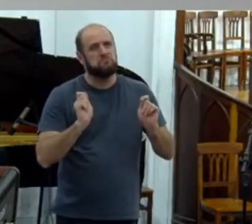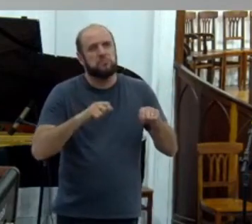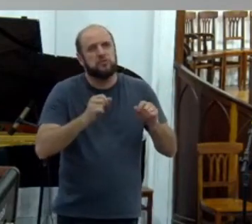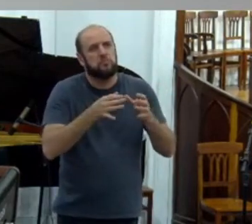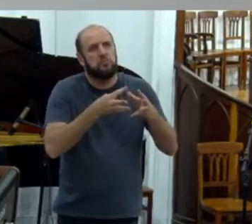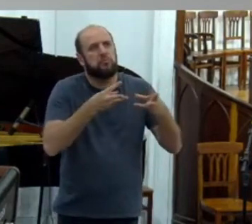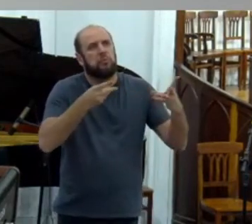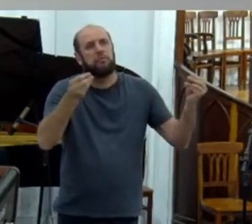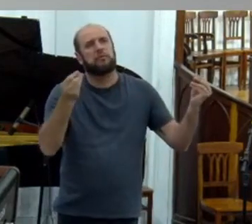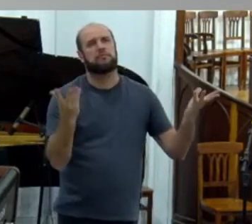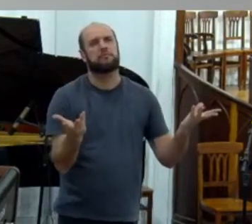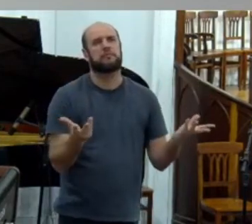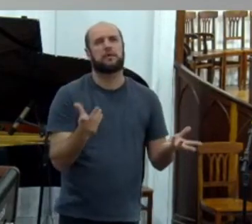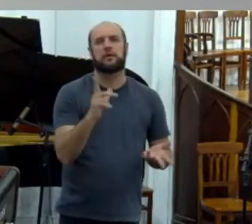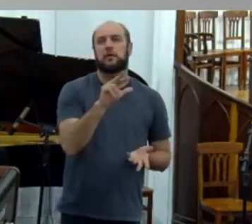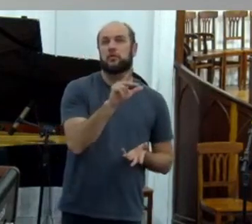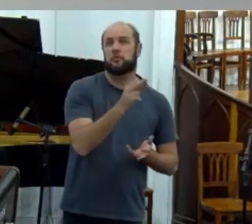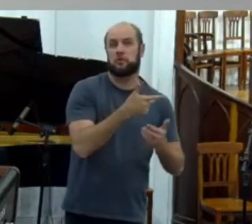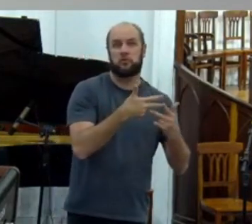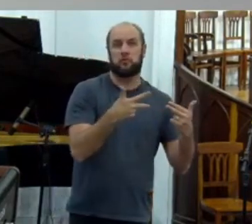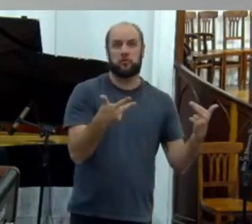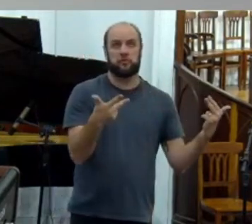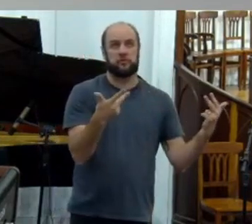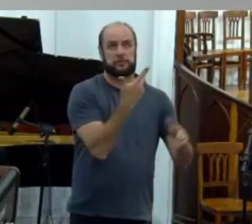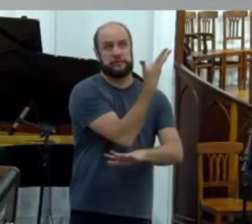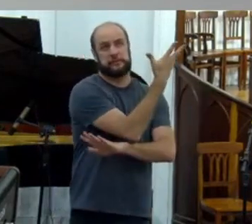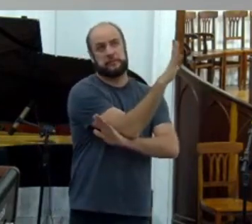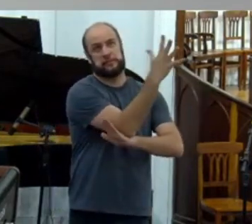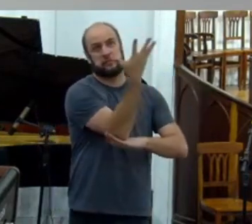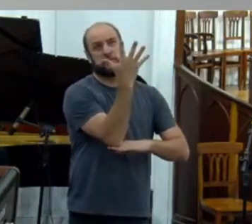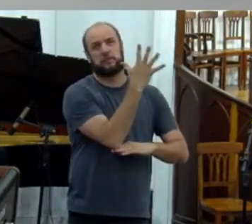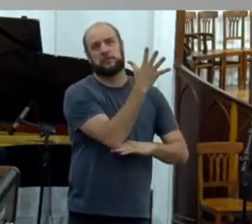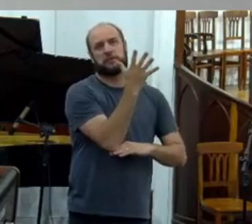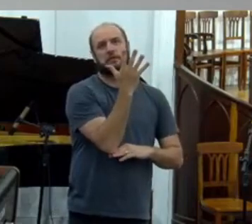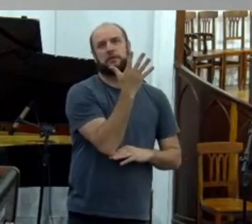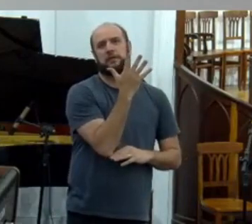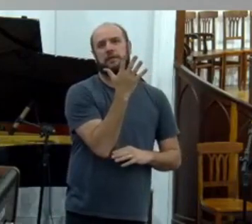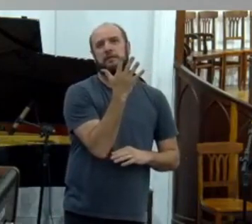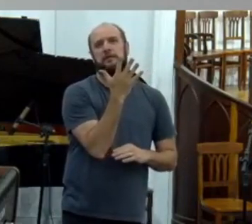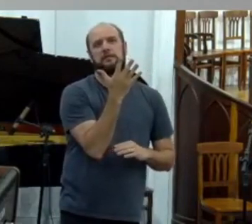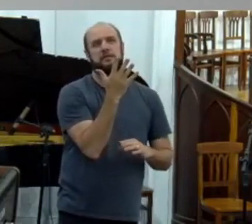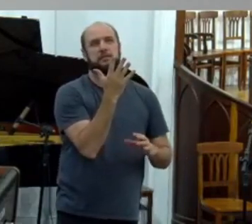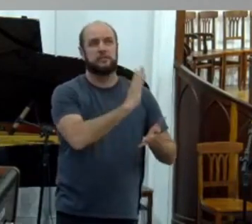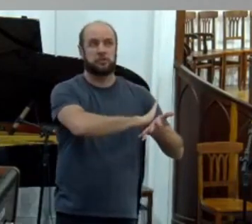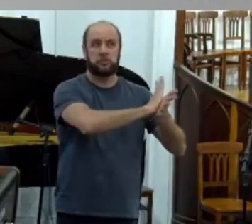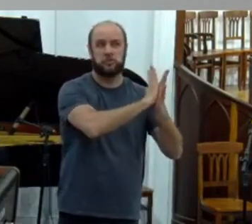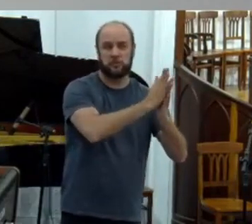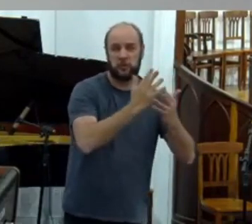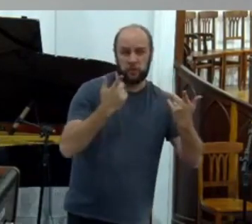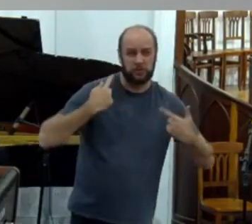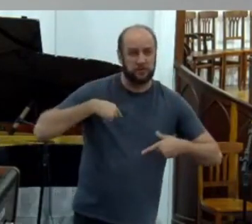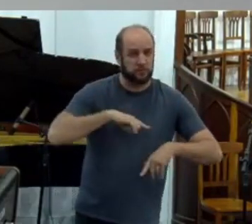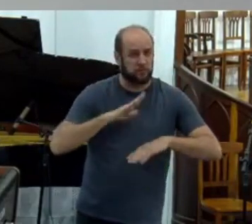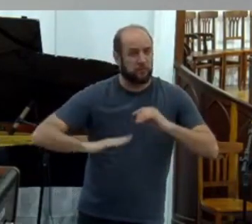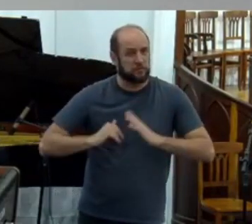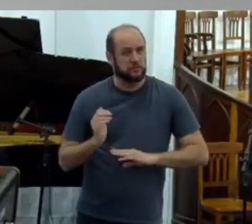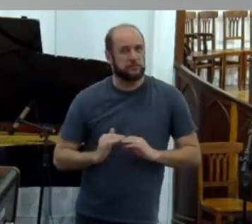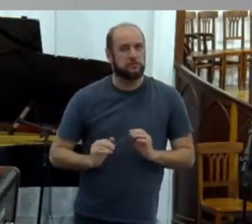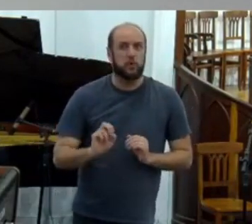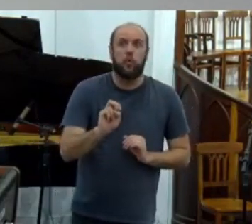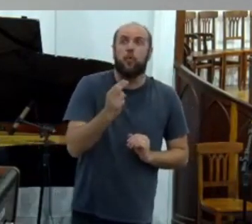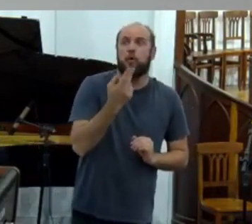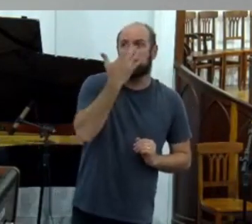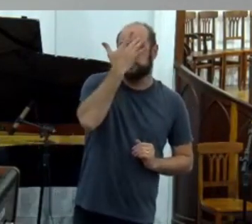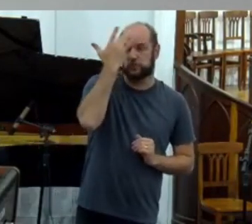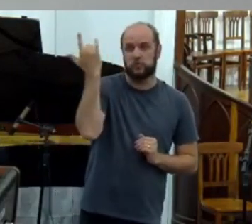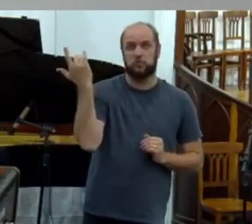na natureza trouxer maior dano do que aquilo que nossas obras produziram, ou então de alguém